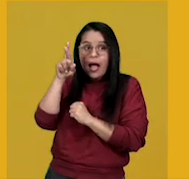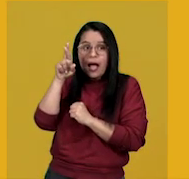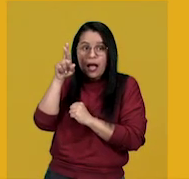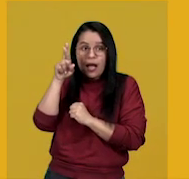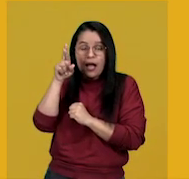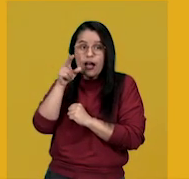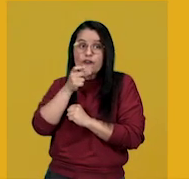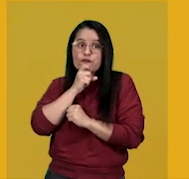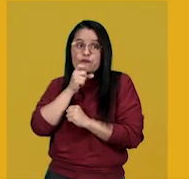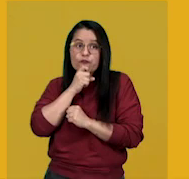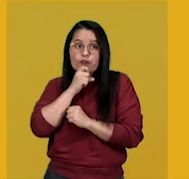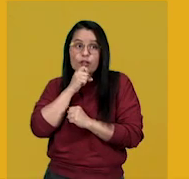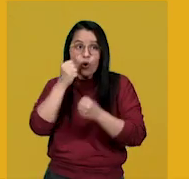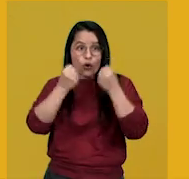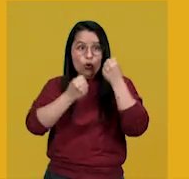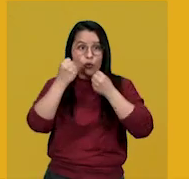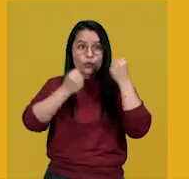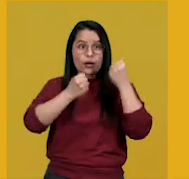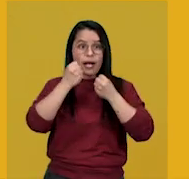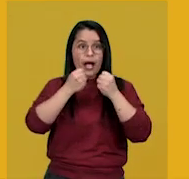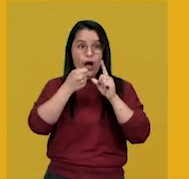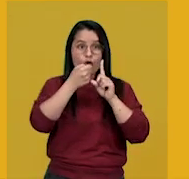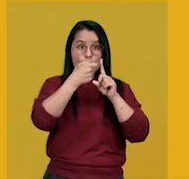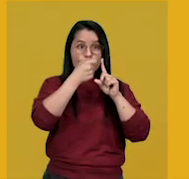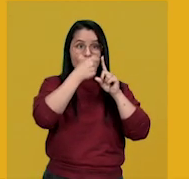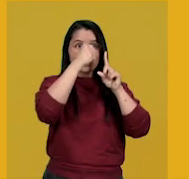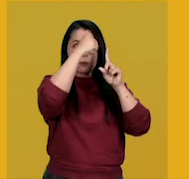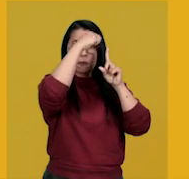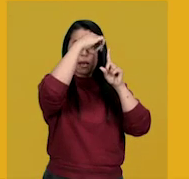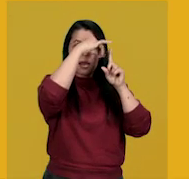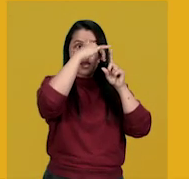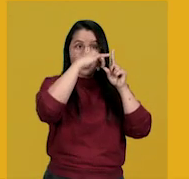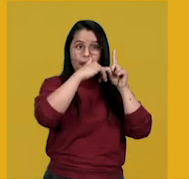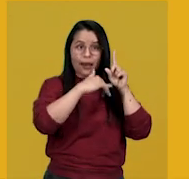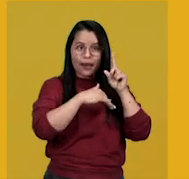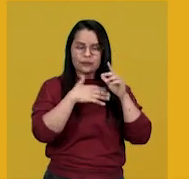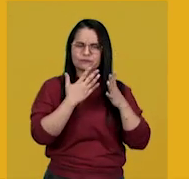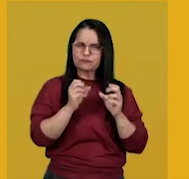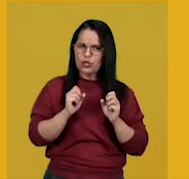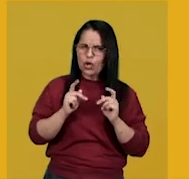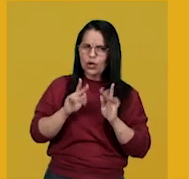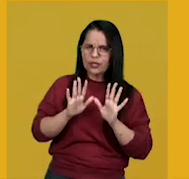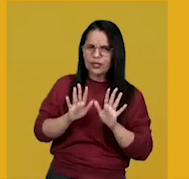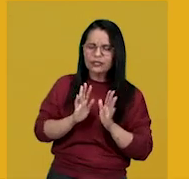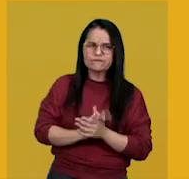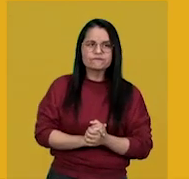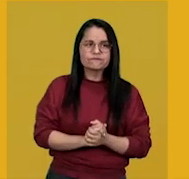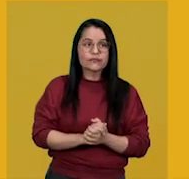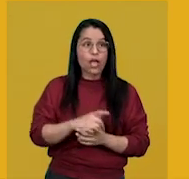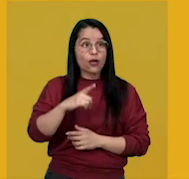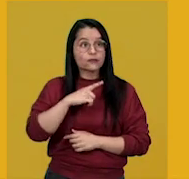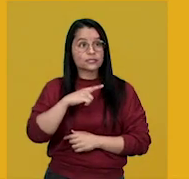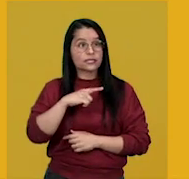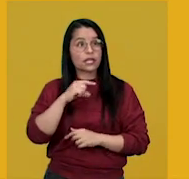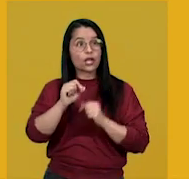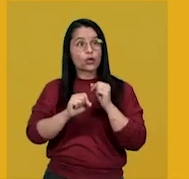O vidro também fica suado, conta Marighella. Muito bem. Você então tem a